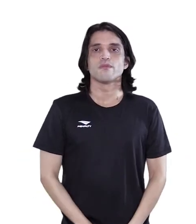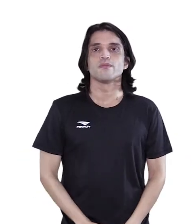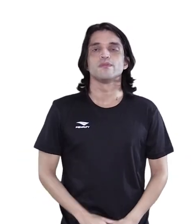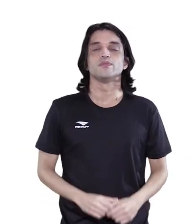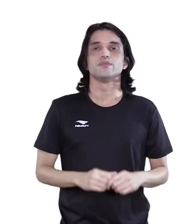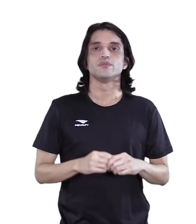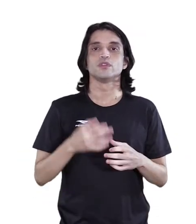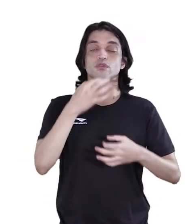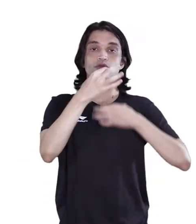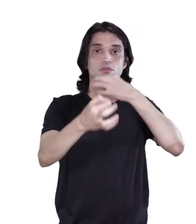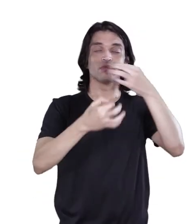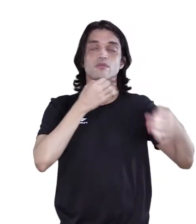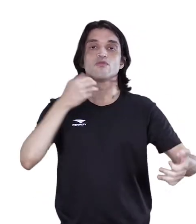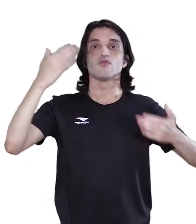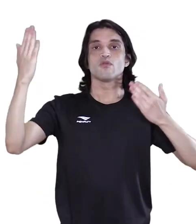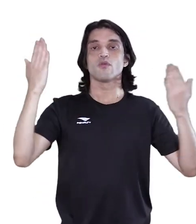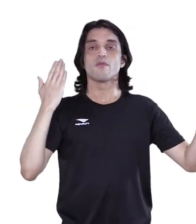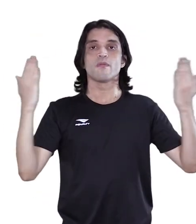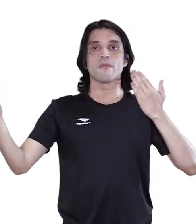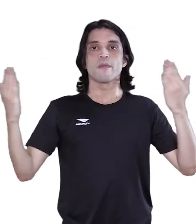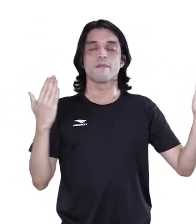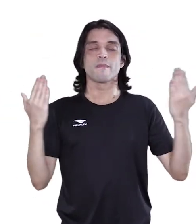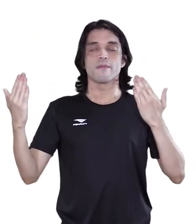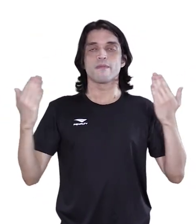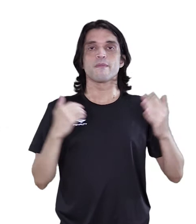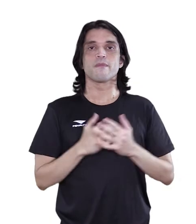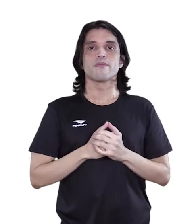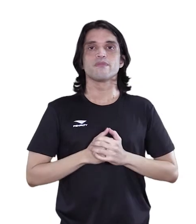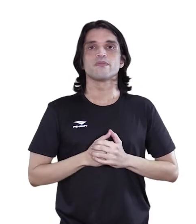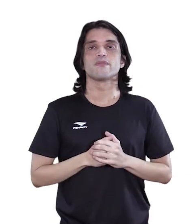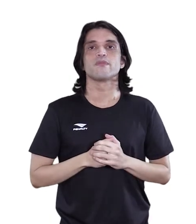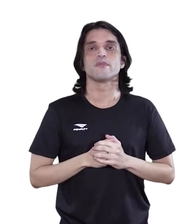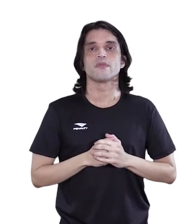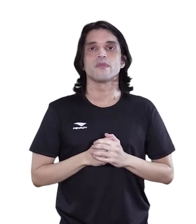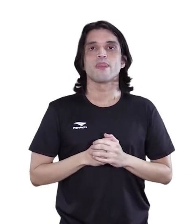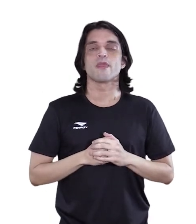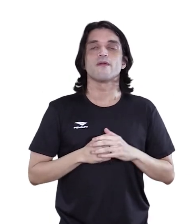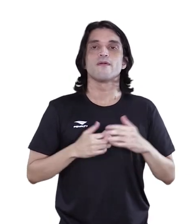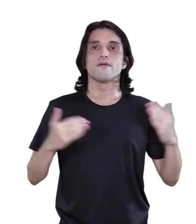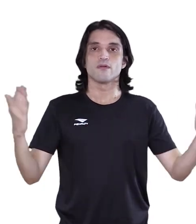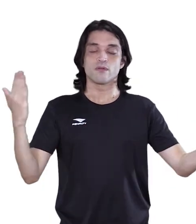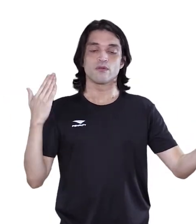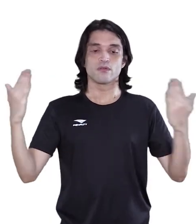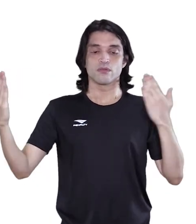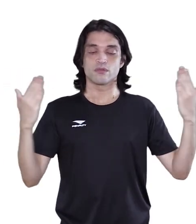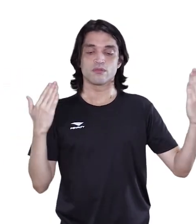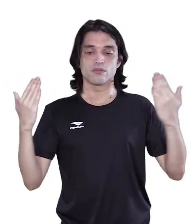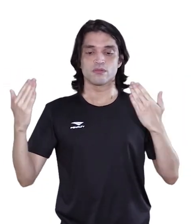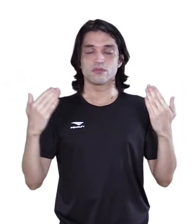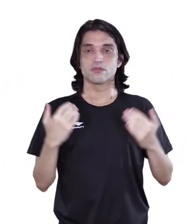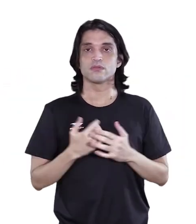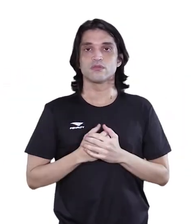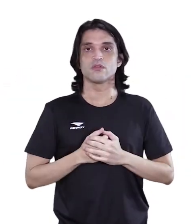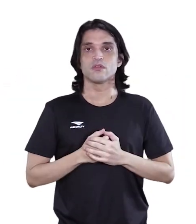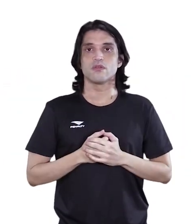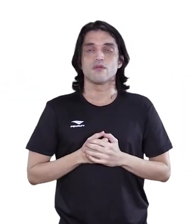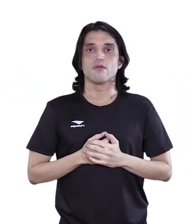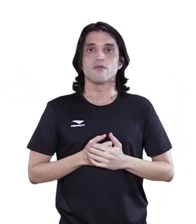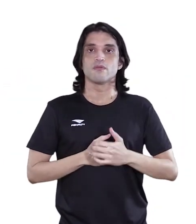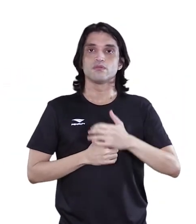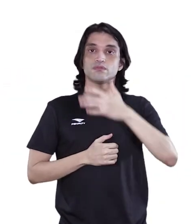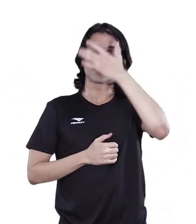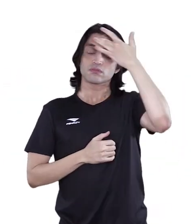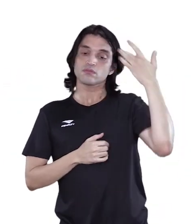analogia, o argumentador pretende levar o auditório a aderir à tese ou conclusão com base